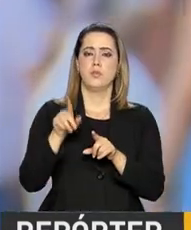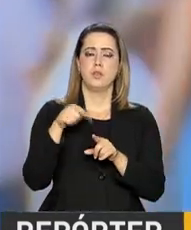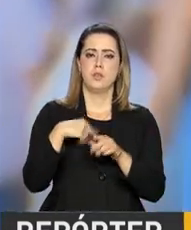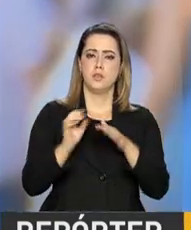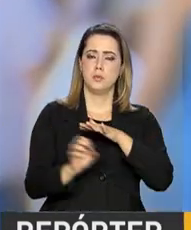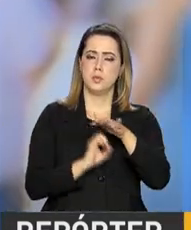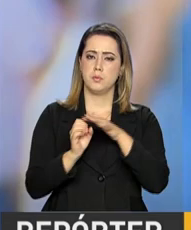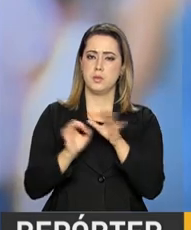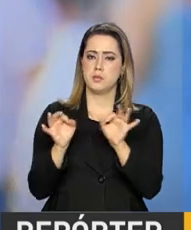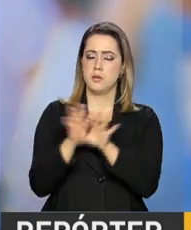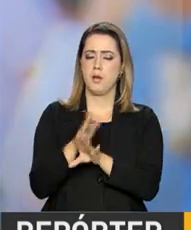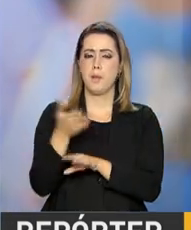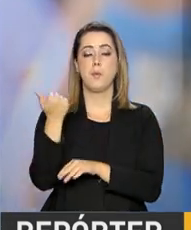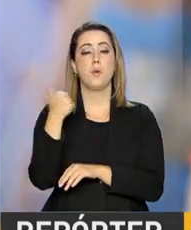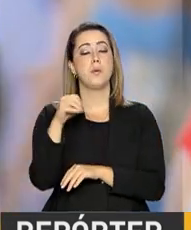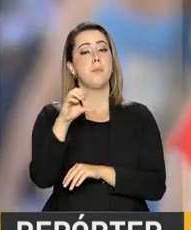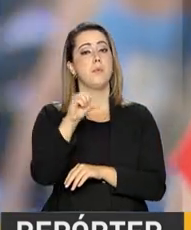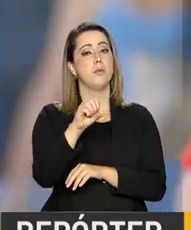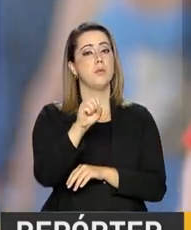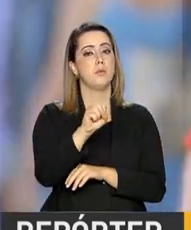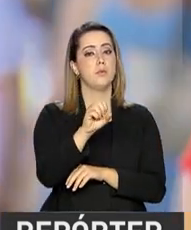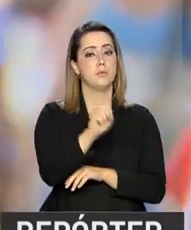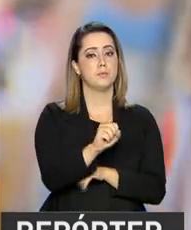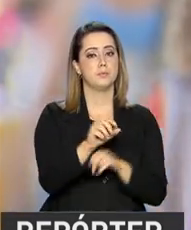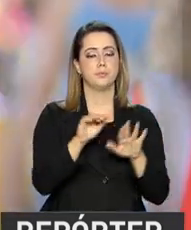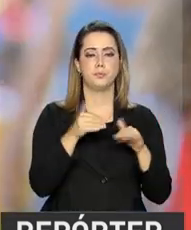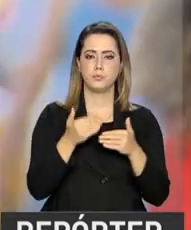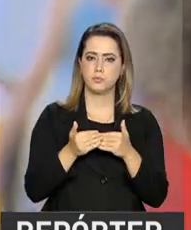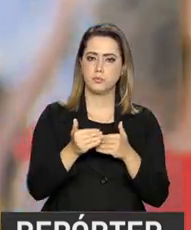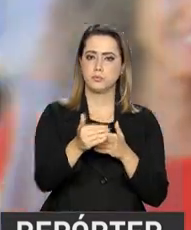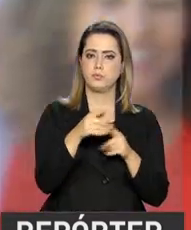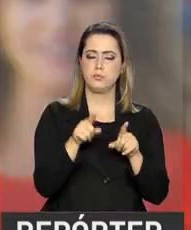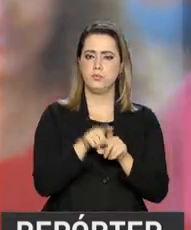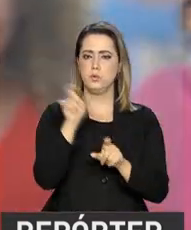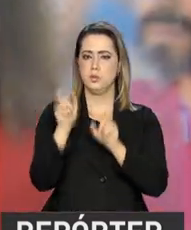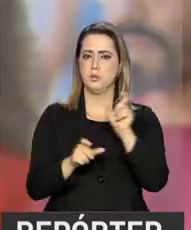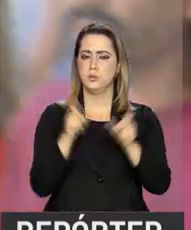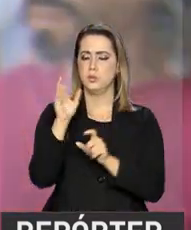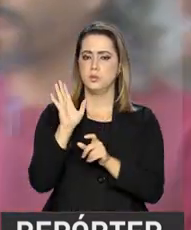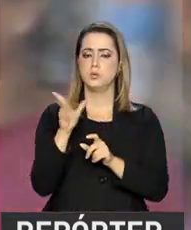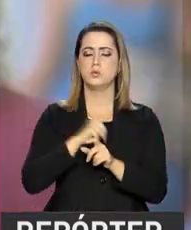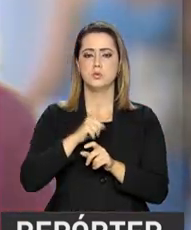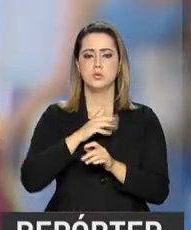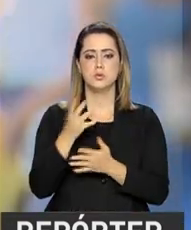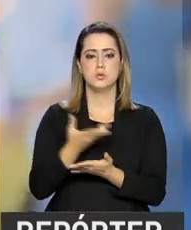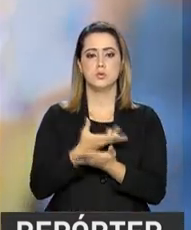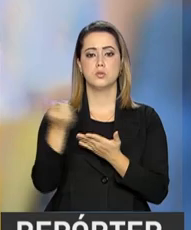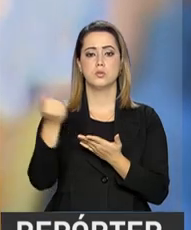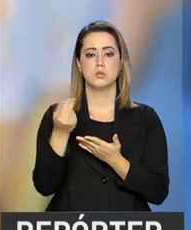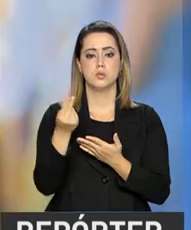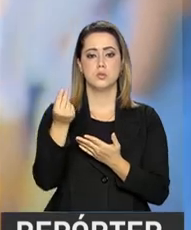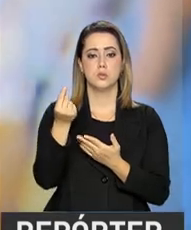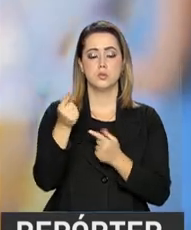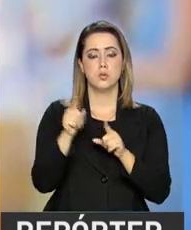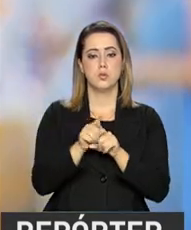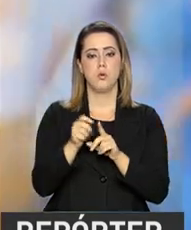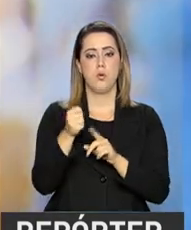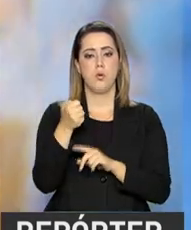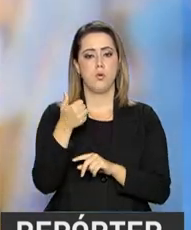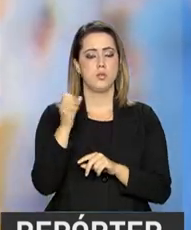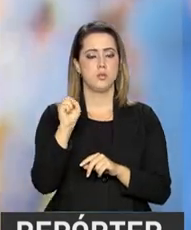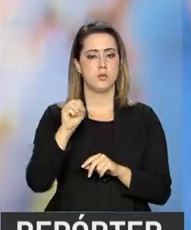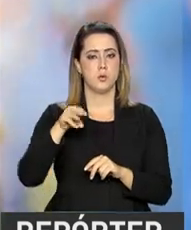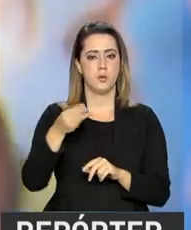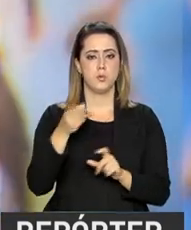deixou de existir a partir de 1988. Apesar de muitas pessoas terem sacado o dinheiro, quase